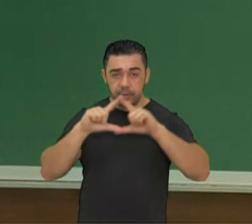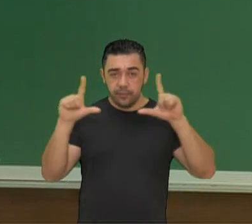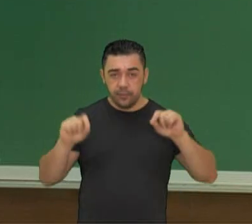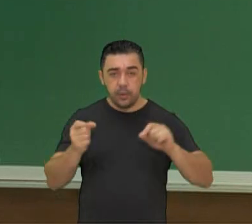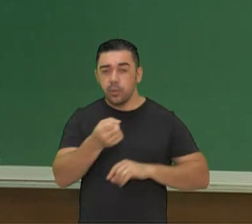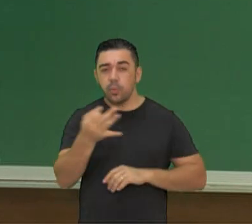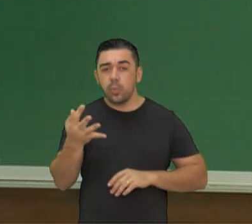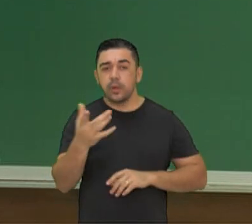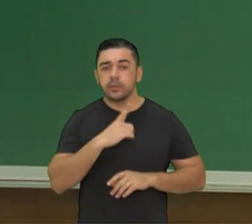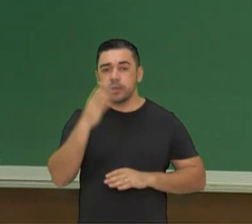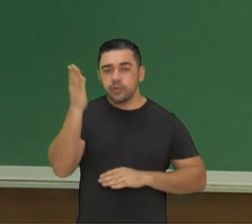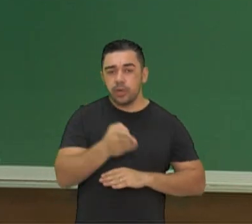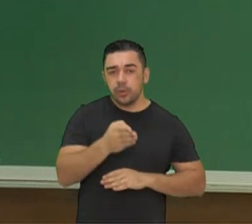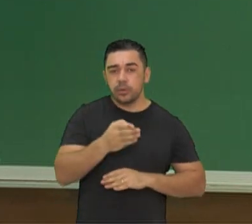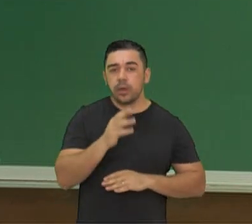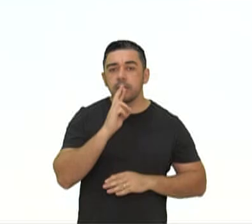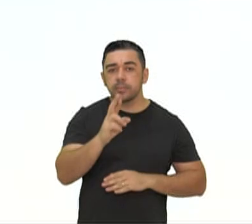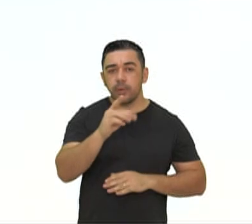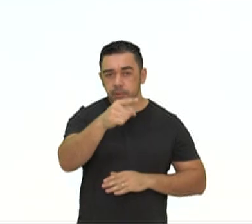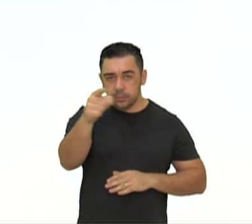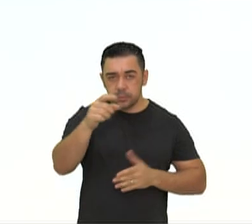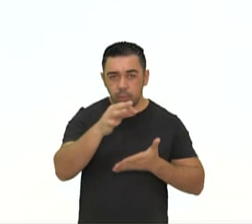de diagonais. E eu já volto com a resposta.